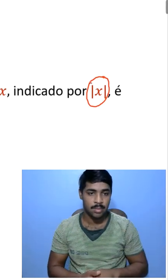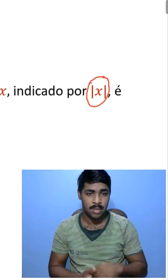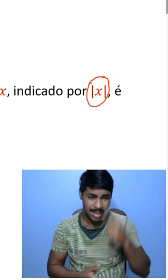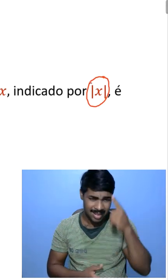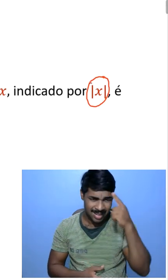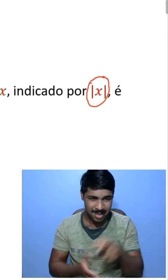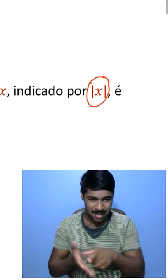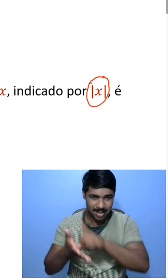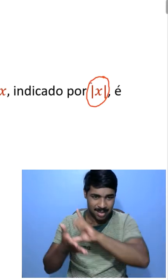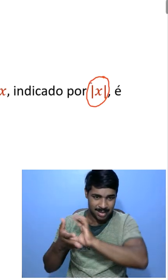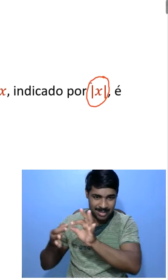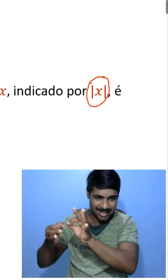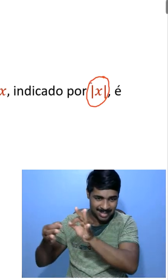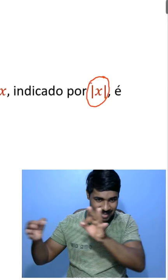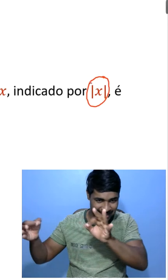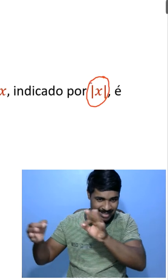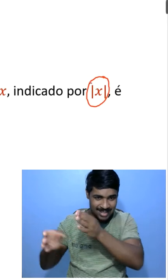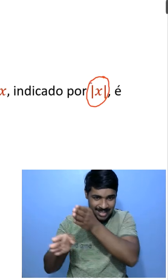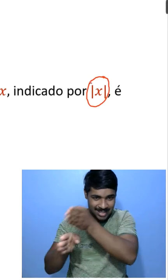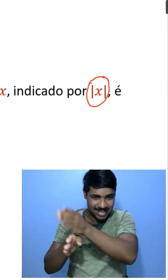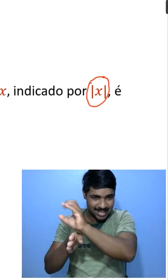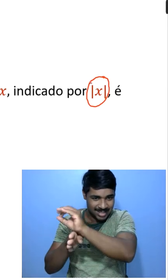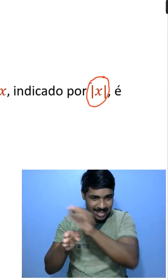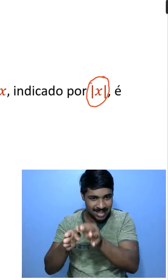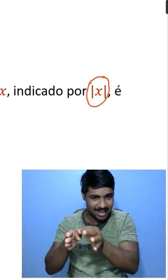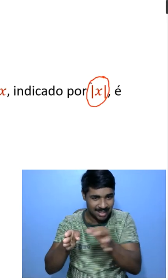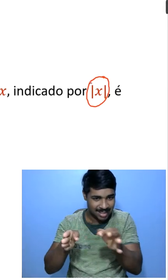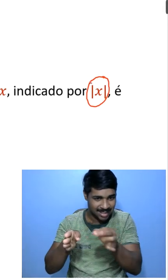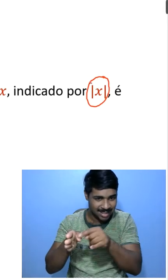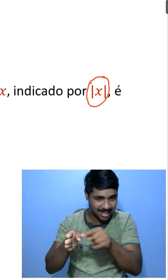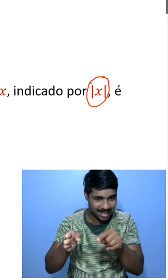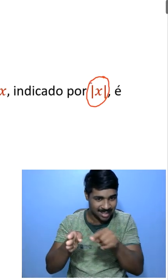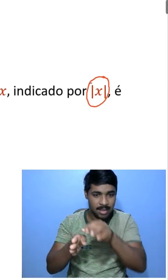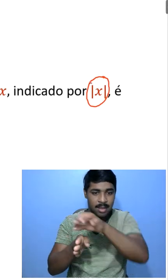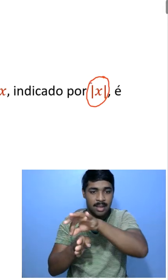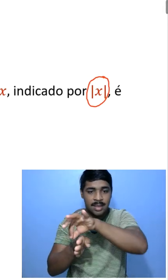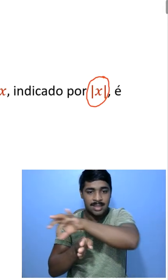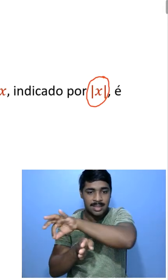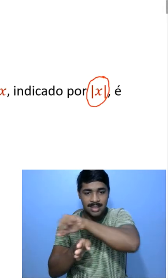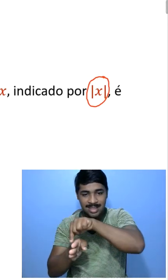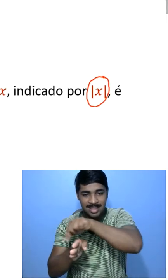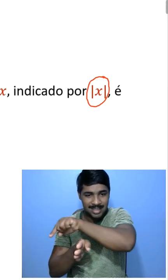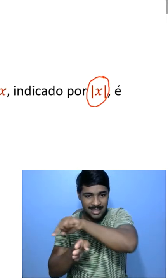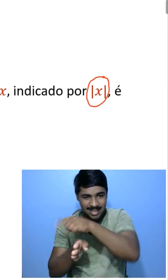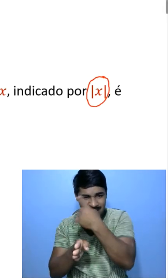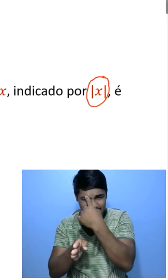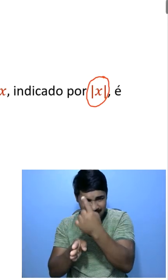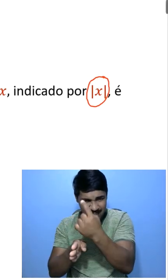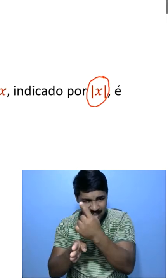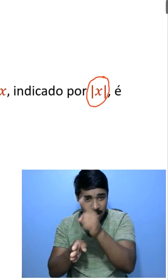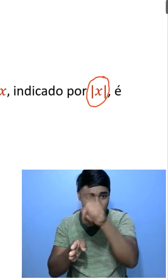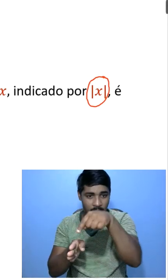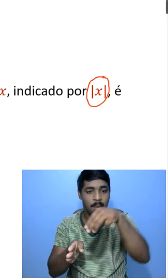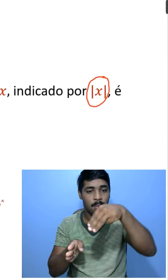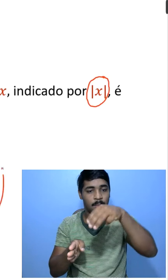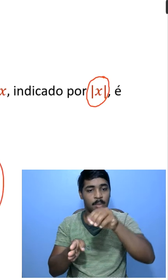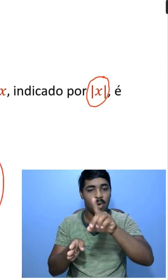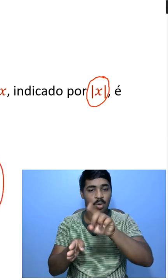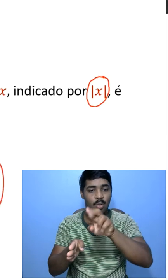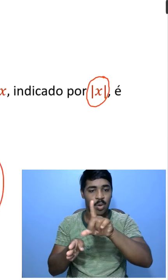a gente fez, uma distância em relação à origem. Então, uma definição matemática ela é essa daqui, ó. É